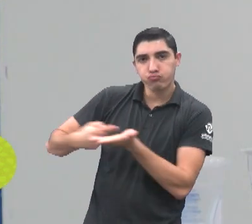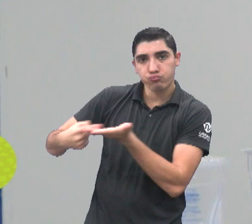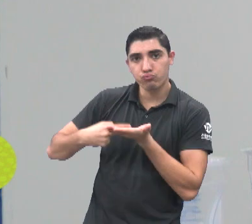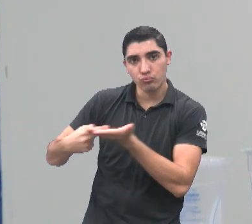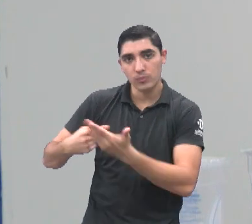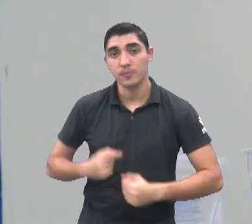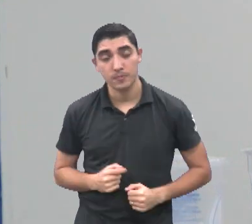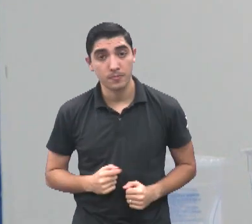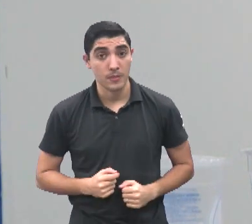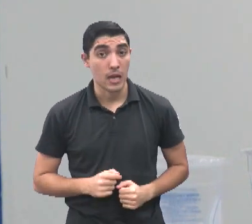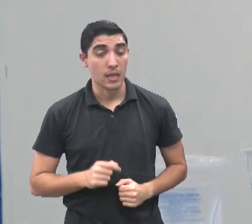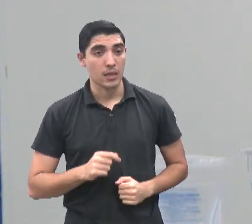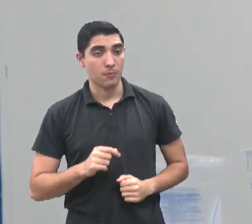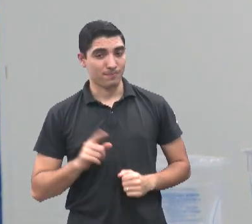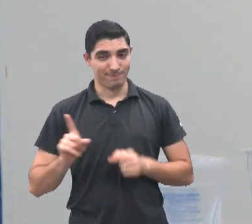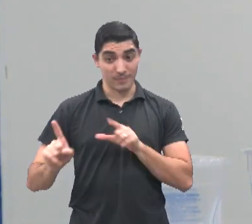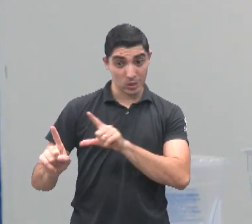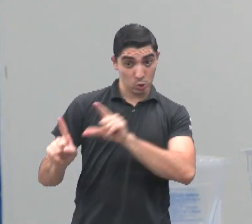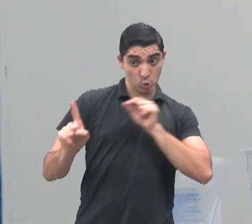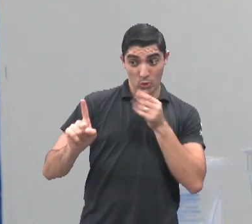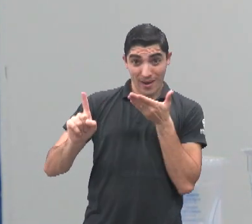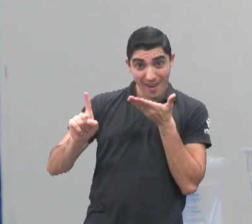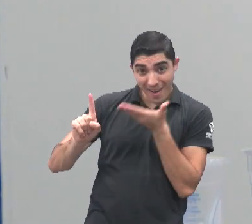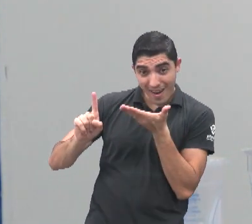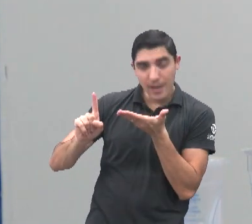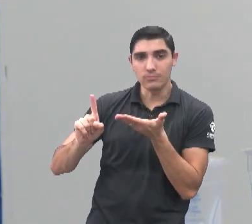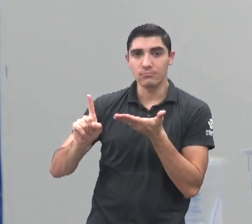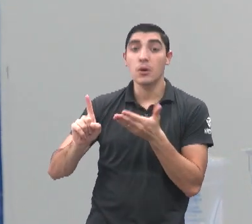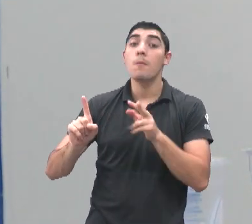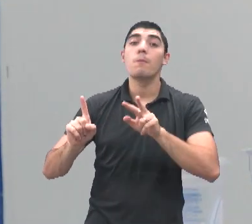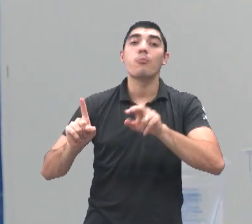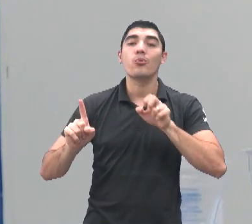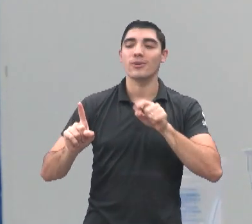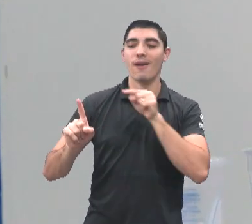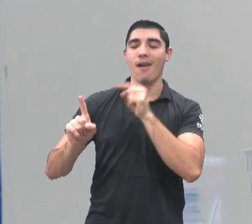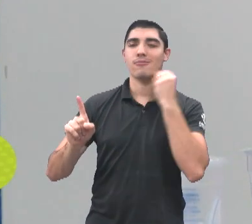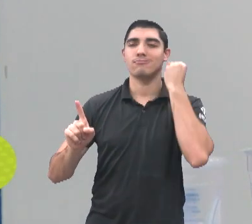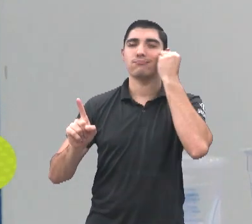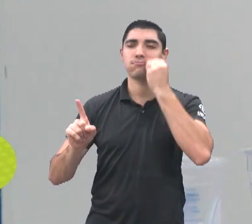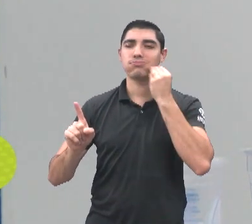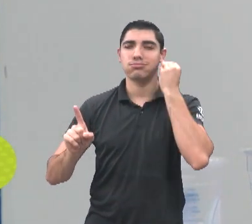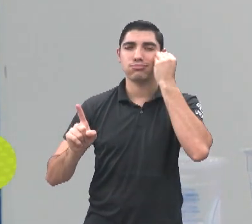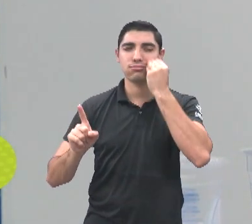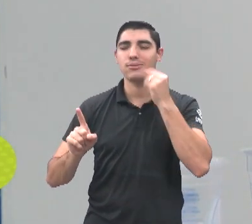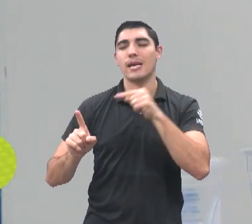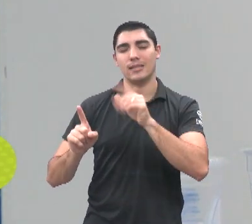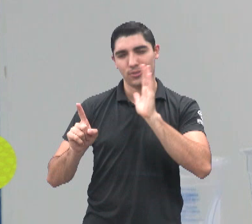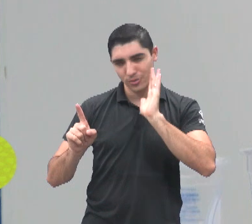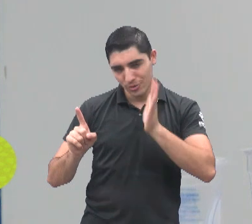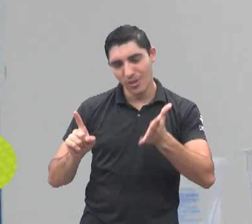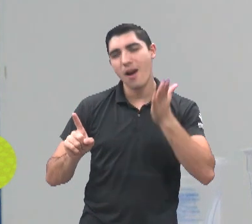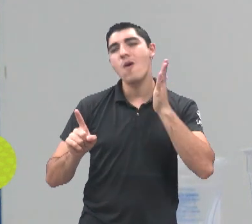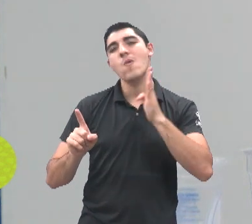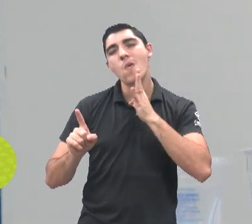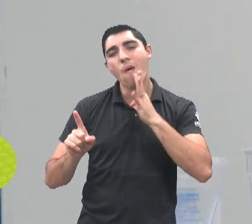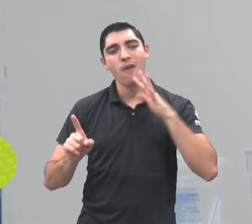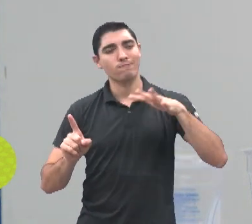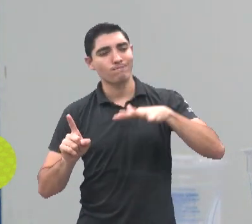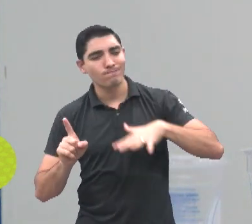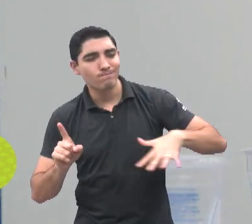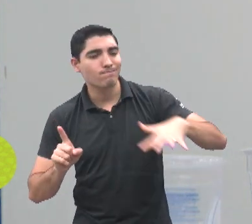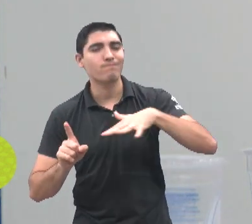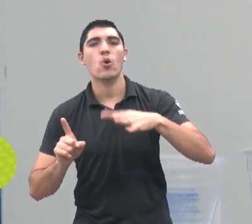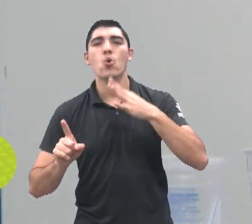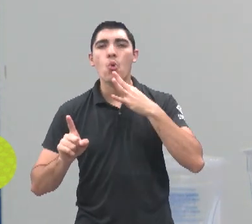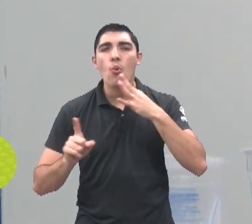Paulo foi muito em função da experiência dele e do conhecimento que ele tem aqui, como vocês mesmos já sabem, né?